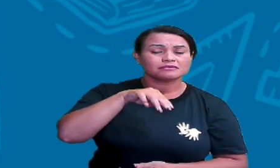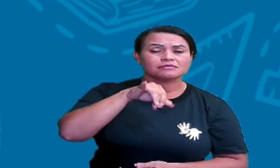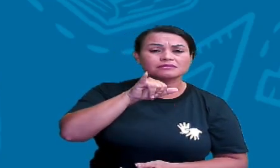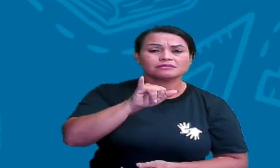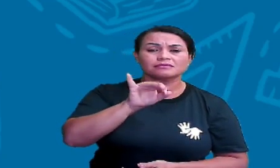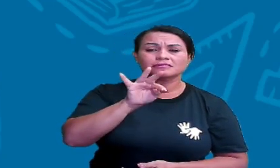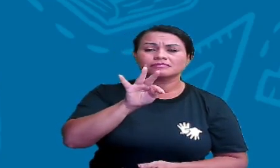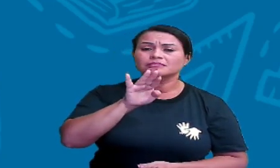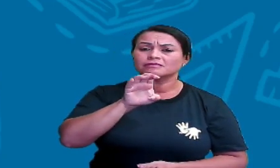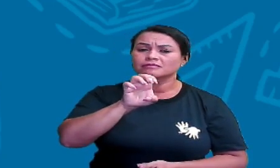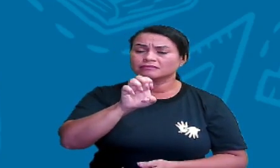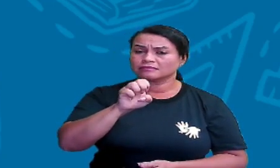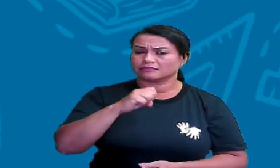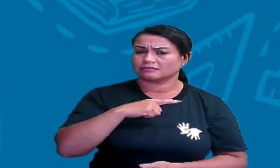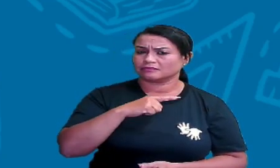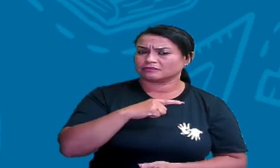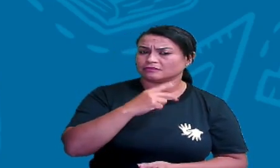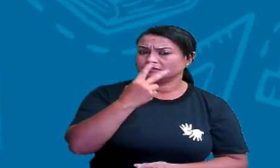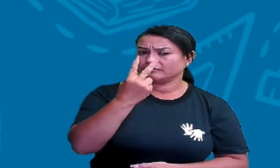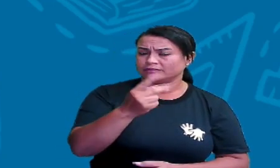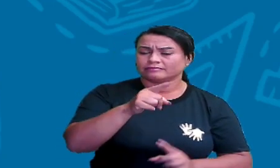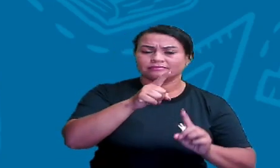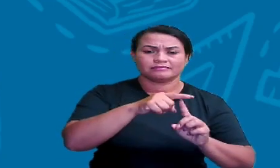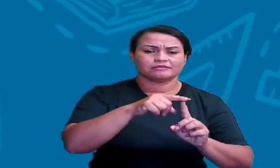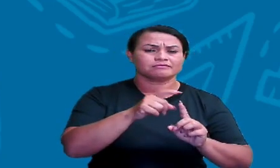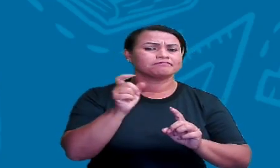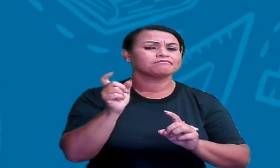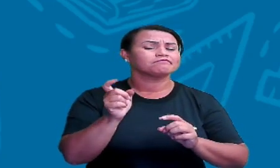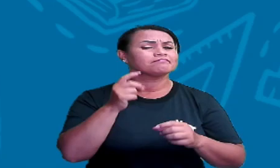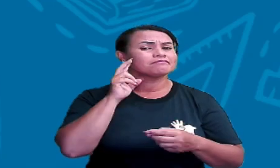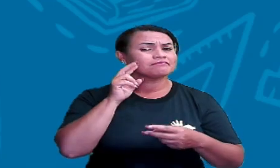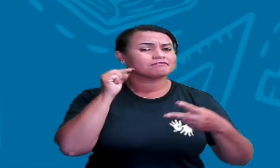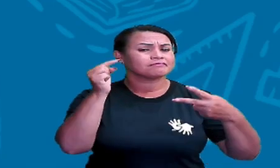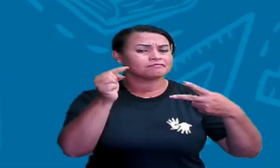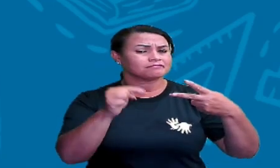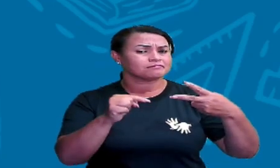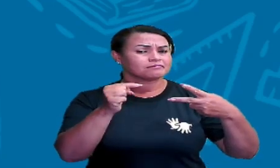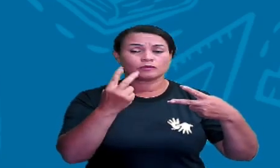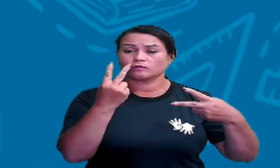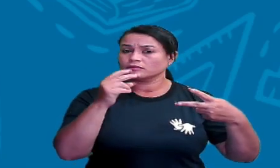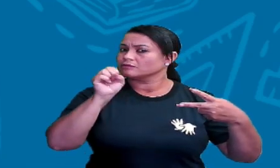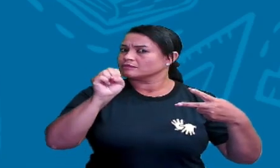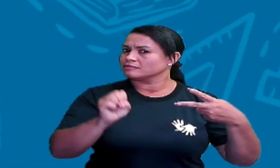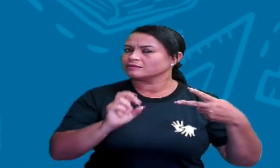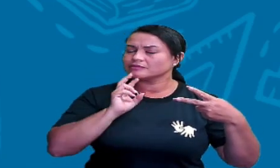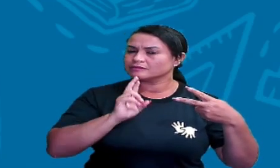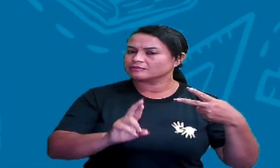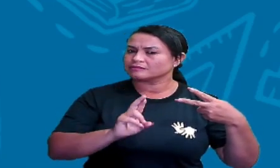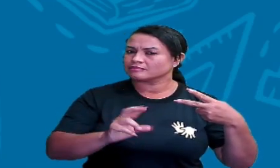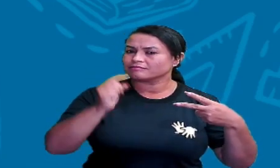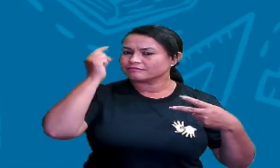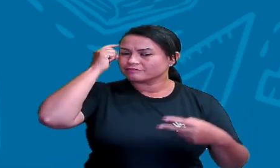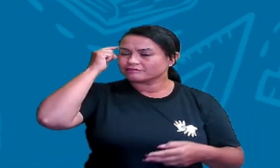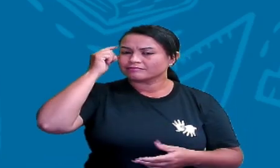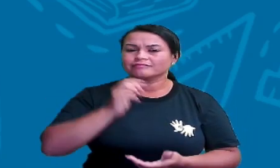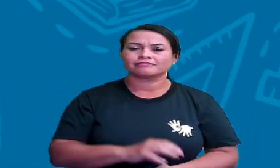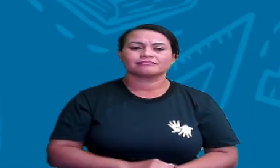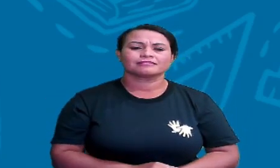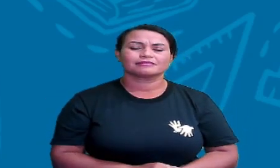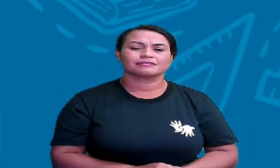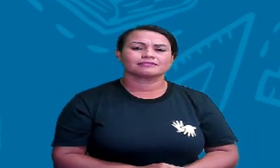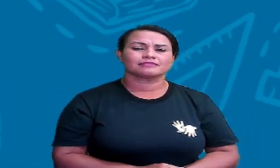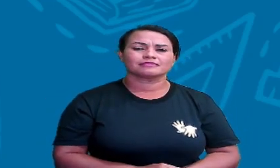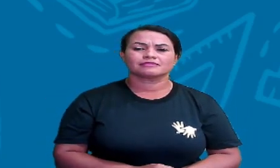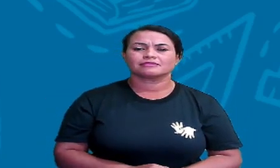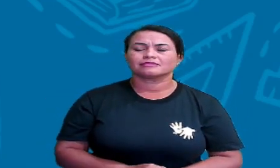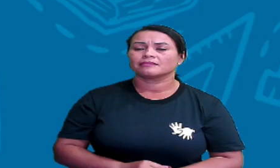2 tipos de limites, né? E aí, quem é que lembra? 2 segundinhos para pensarem, vamos lá?